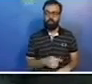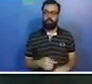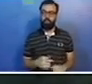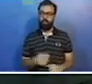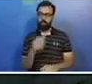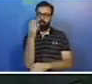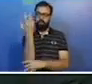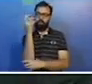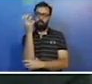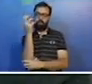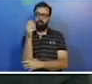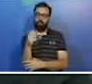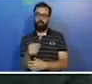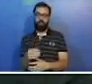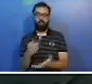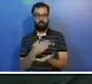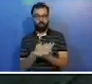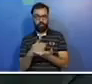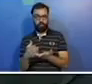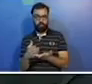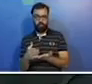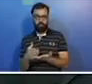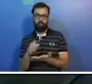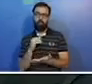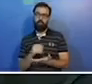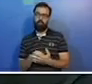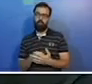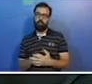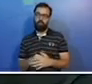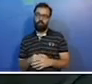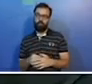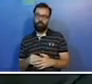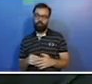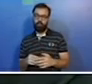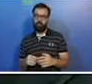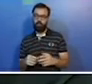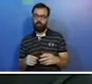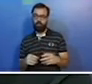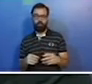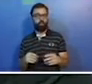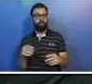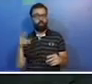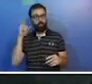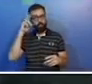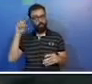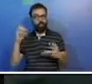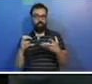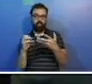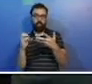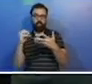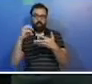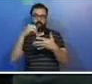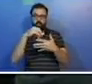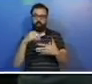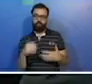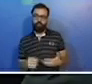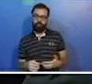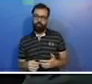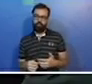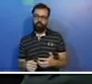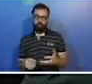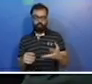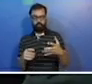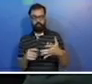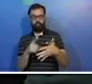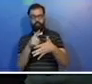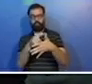a plantinha, sempre iniciando pela planta. Vamos pensar numa cadeia, igual a gente fez na aula passada. Depois